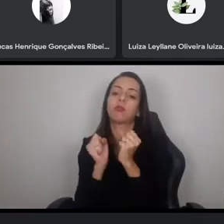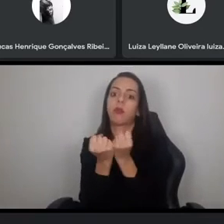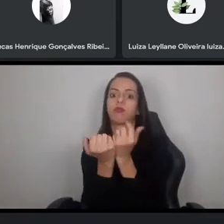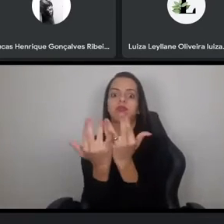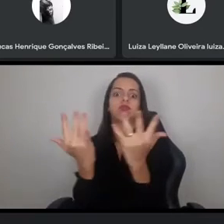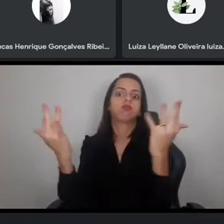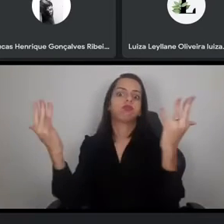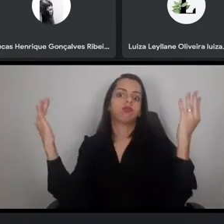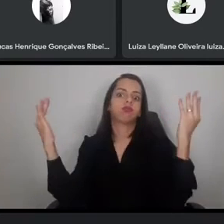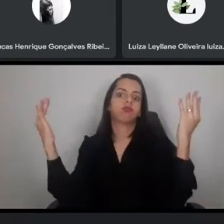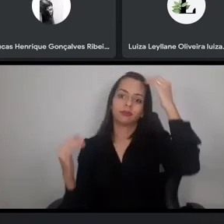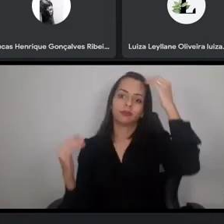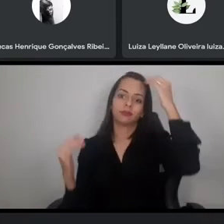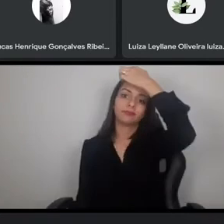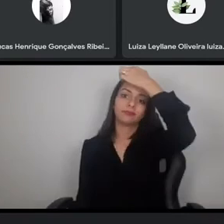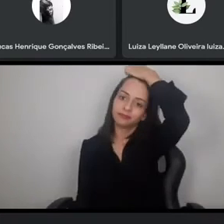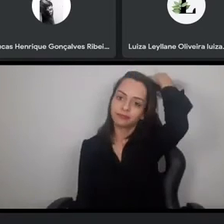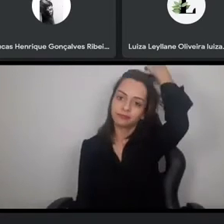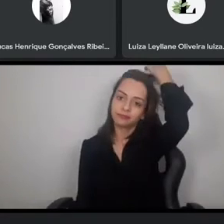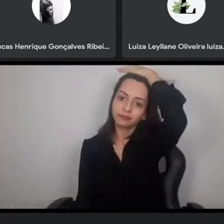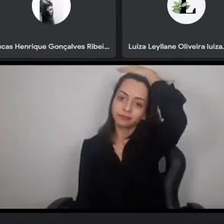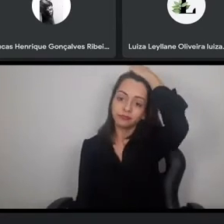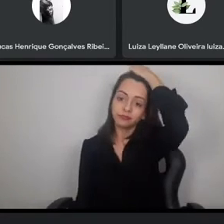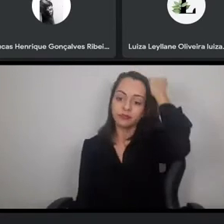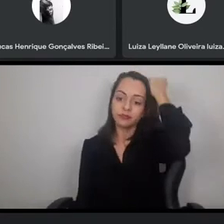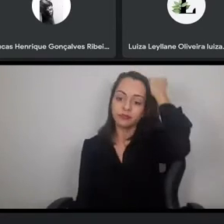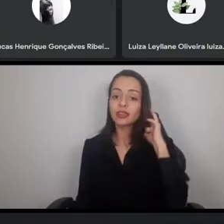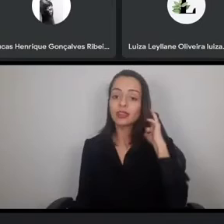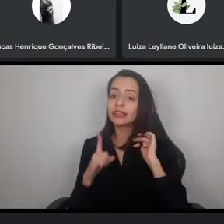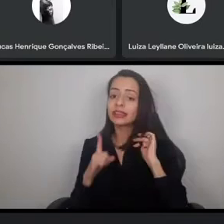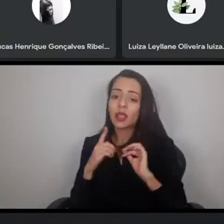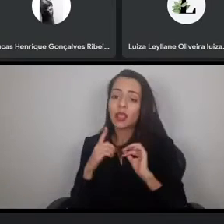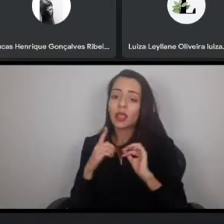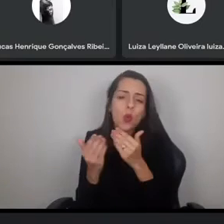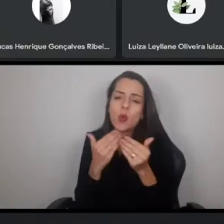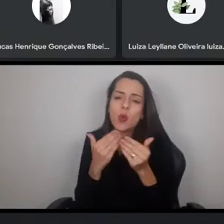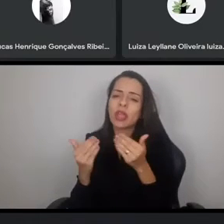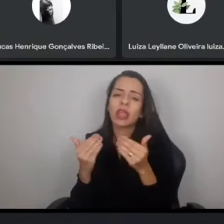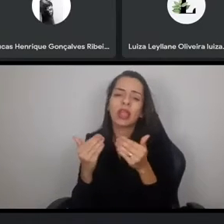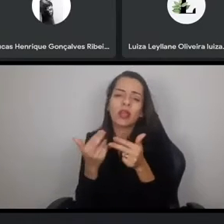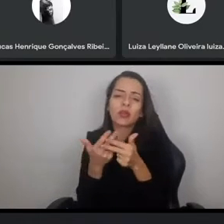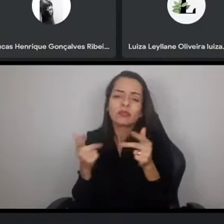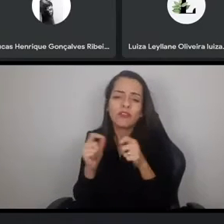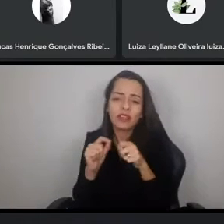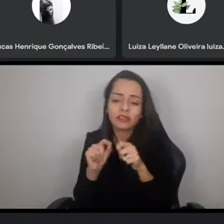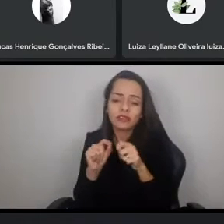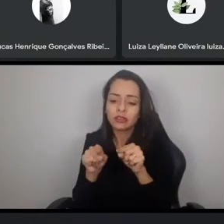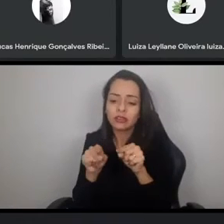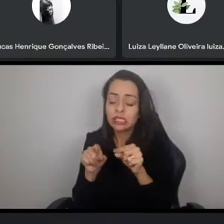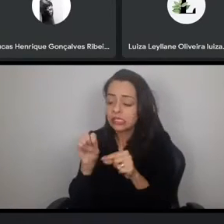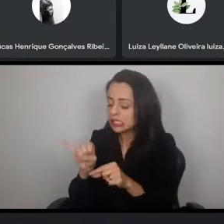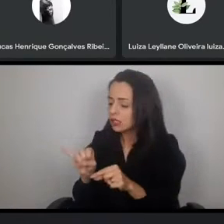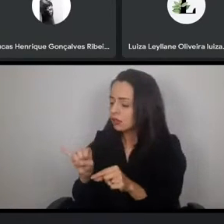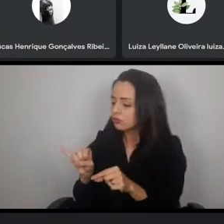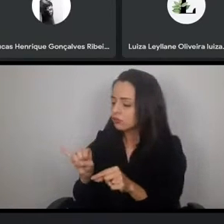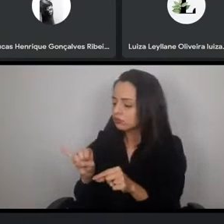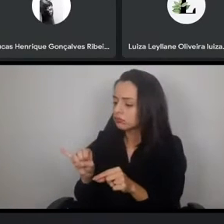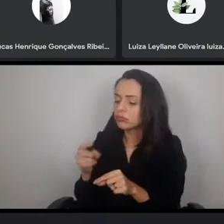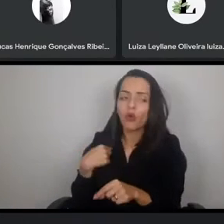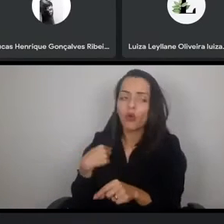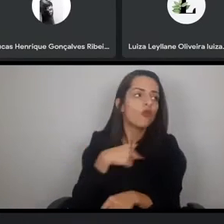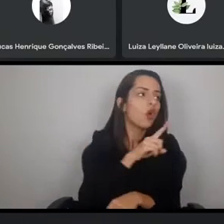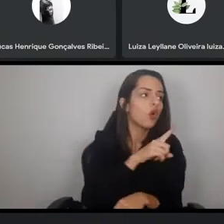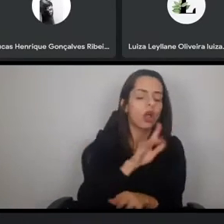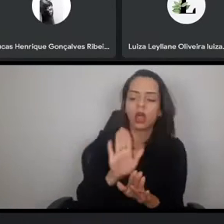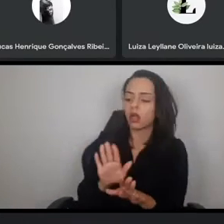sabemos. Então, quando for realizar qualquer outra tarefa ou tiver que ausentar, vamos desligar o ferro, não deixar o ferro